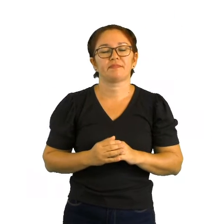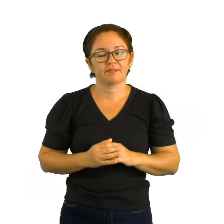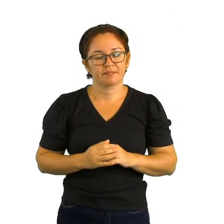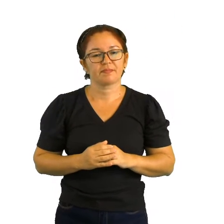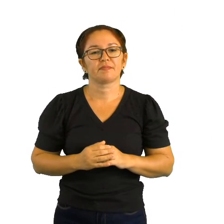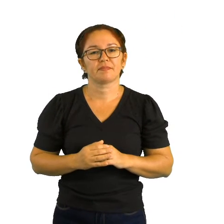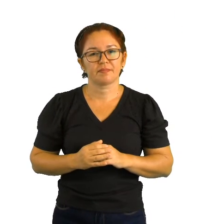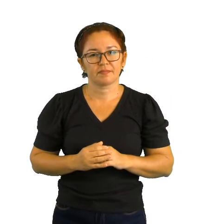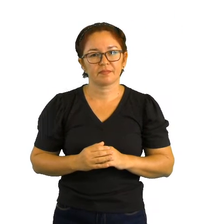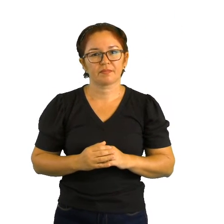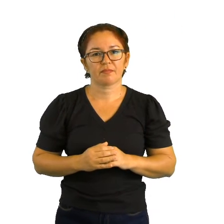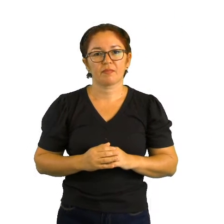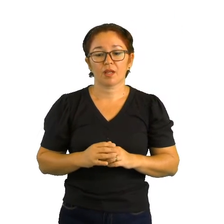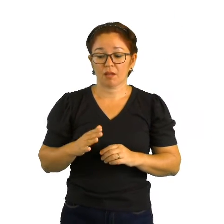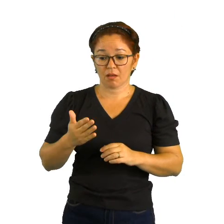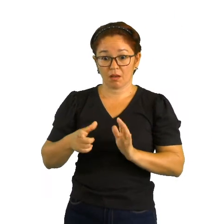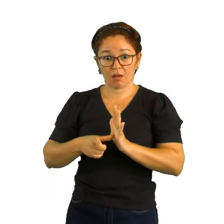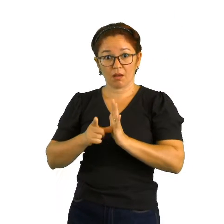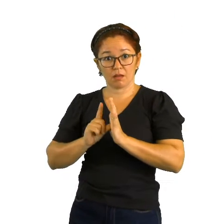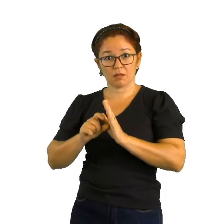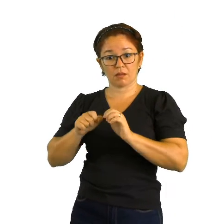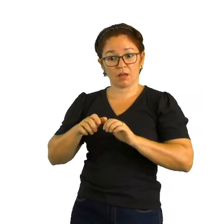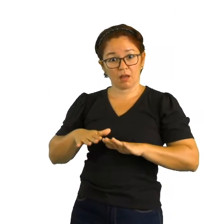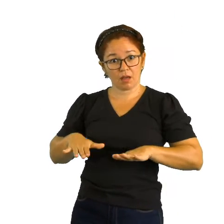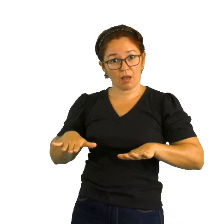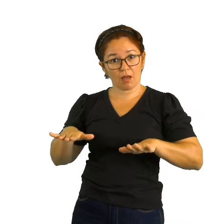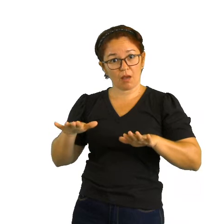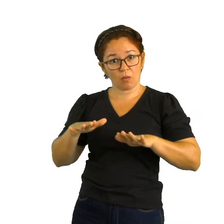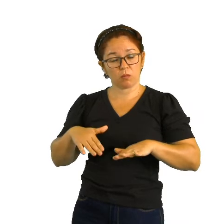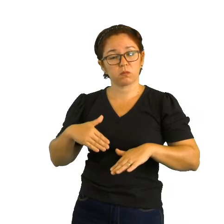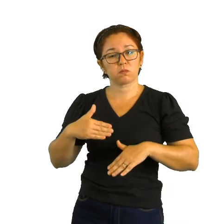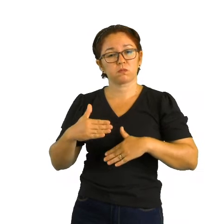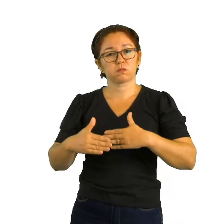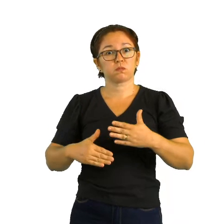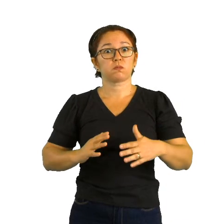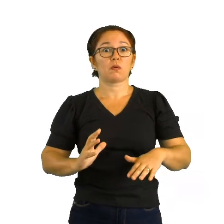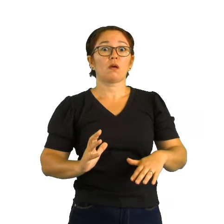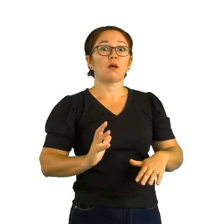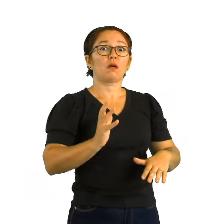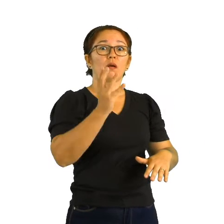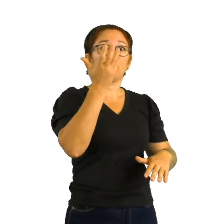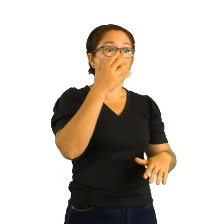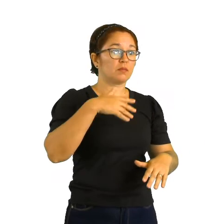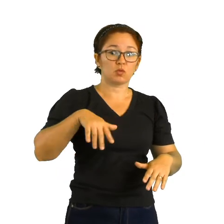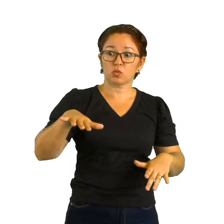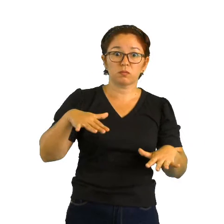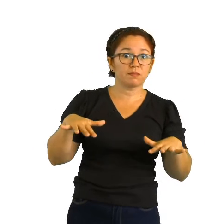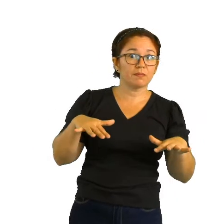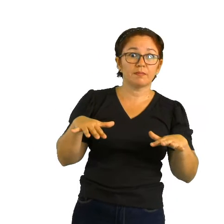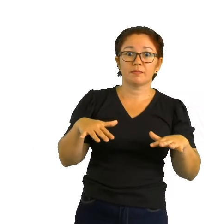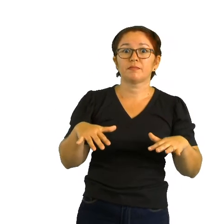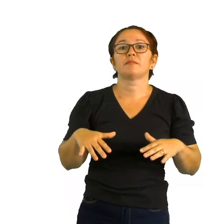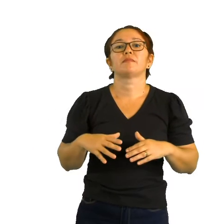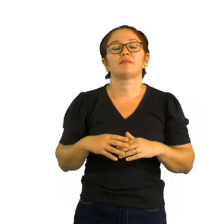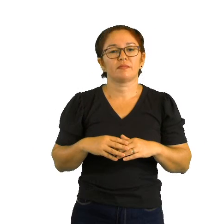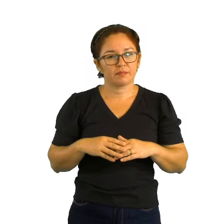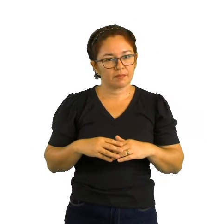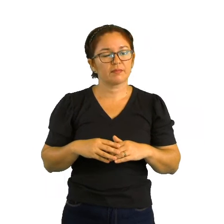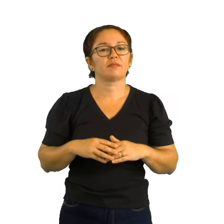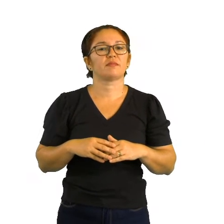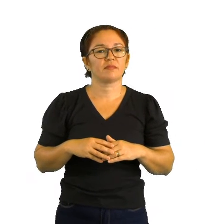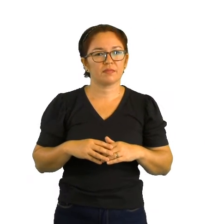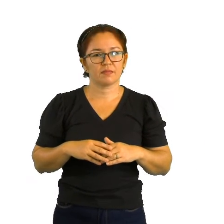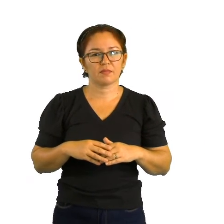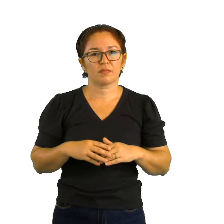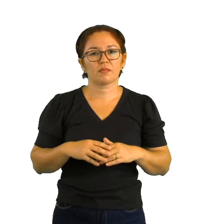agitada. Há uma transformação, algo acontece e desequilibra a situação inicial. Pode-se também chamar